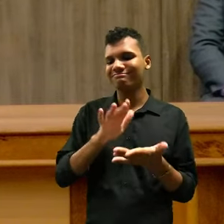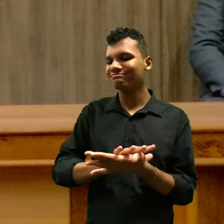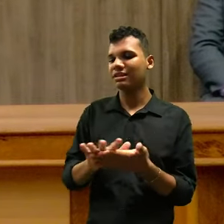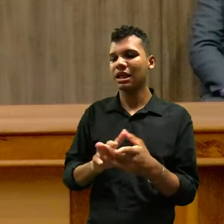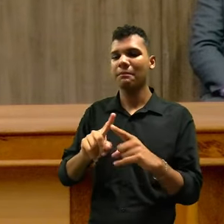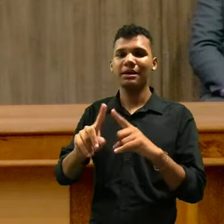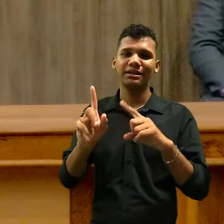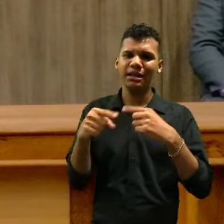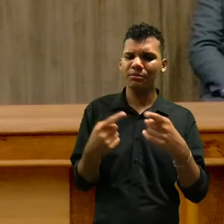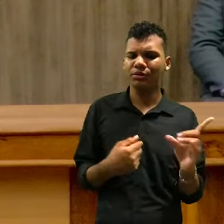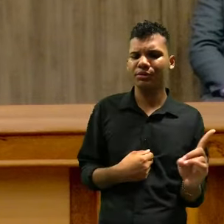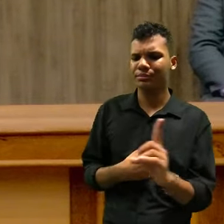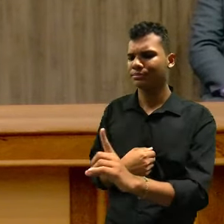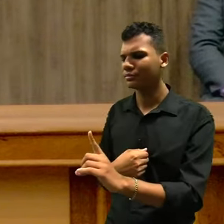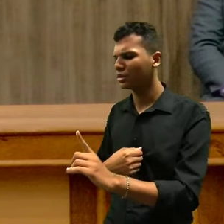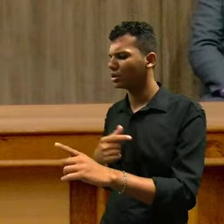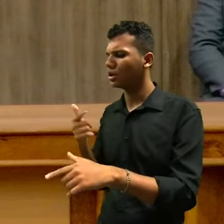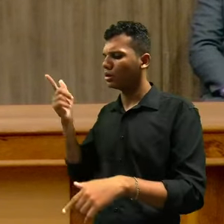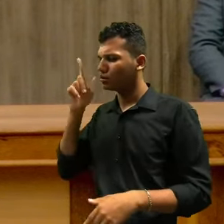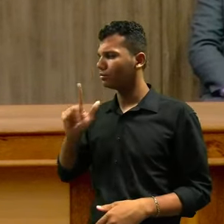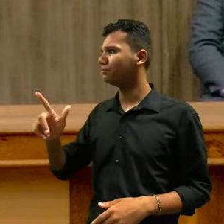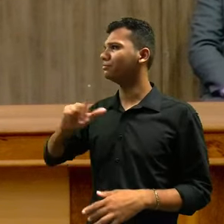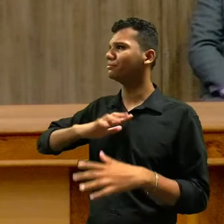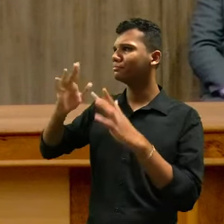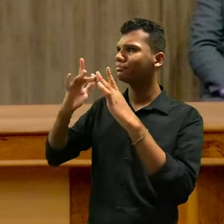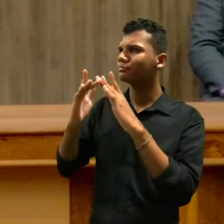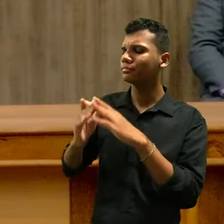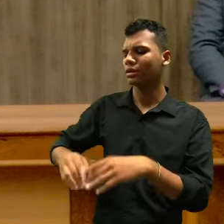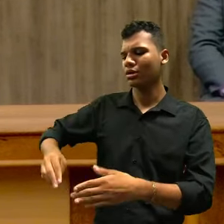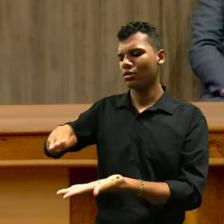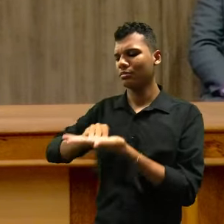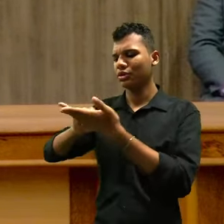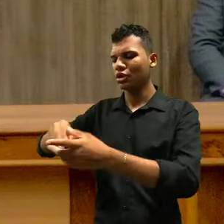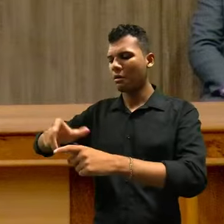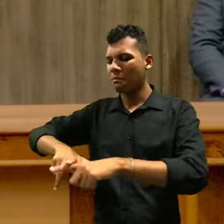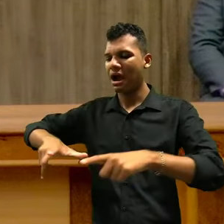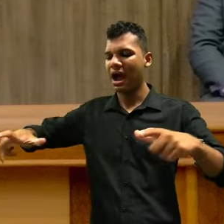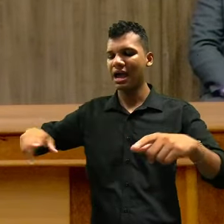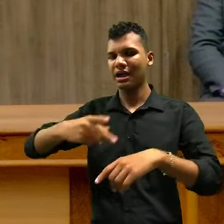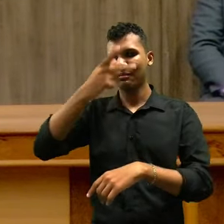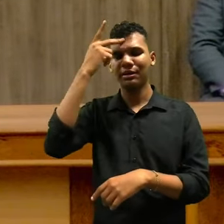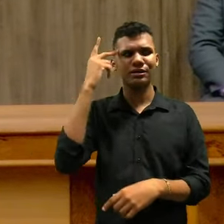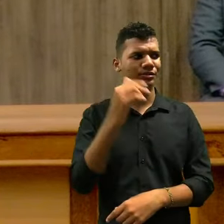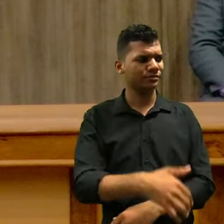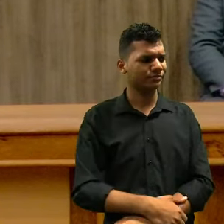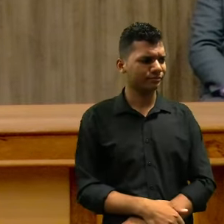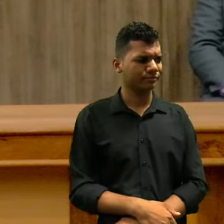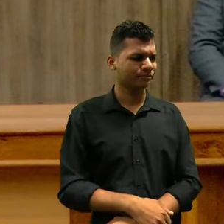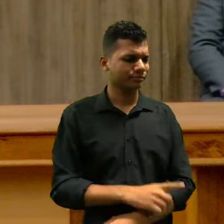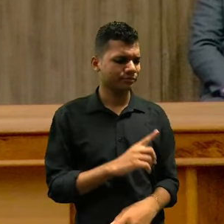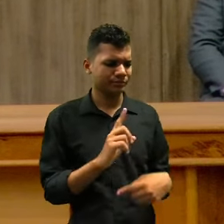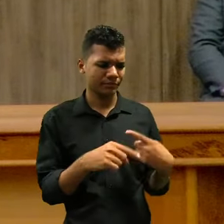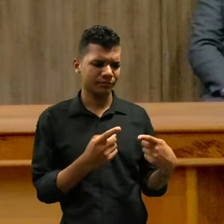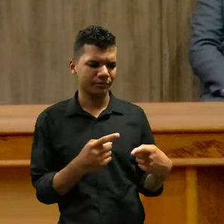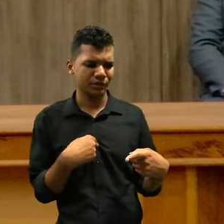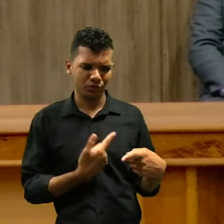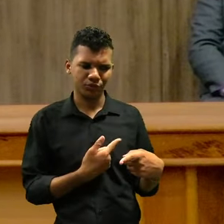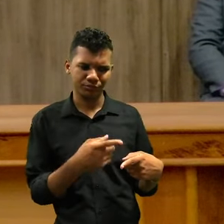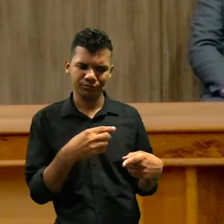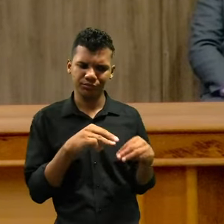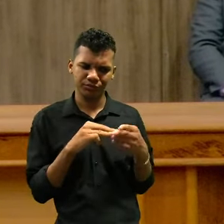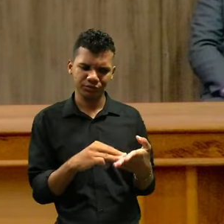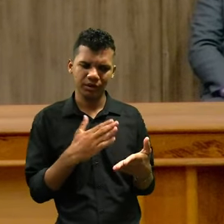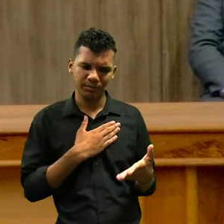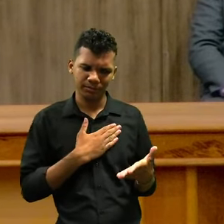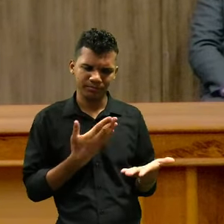e cava um buraco na Cacimba velia e dá o quê aí eles disseram esse aqui é nosso tem problema não vai para lá C vem